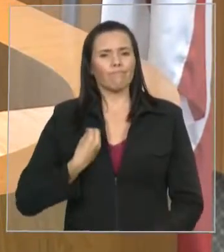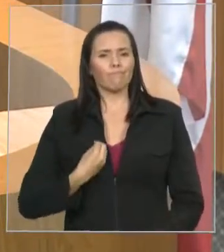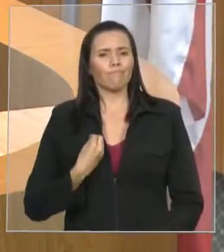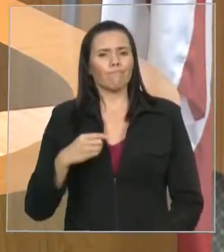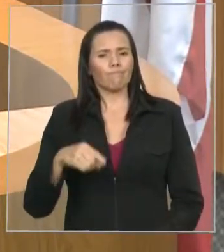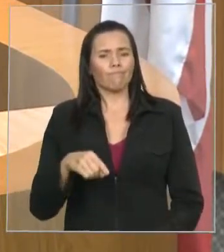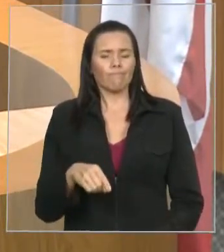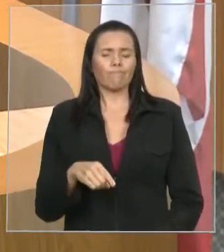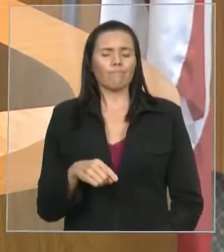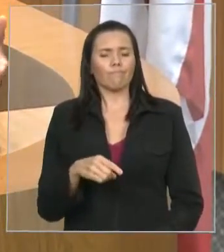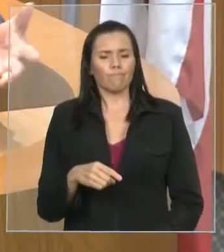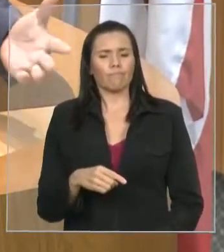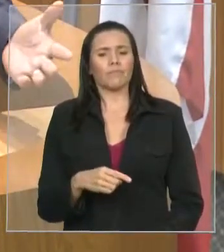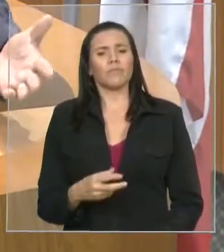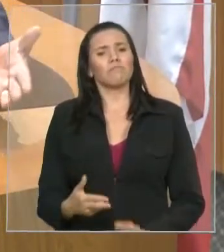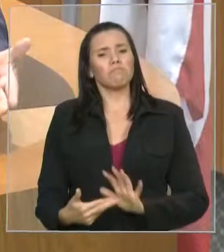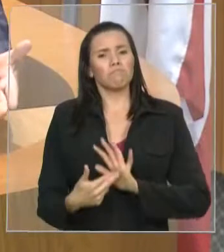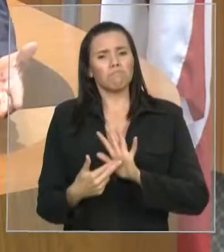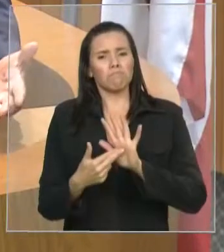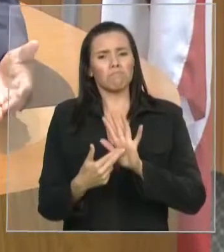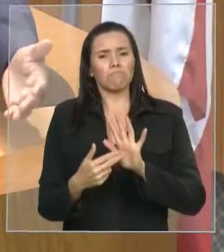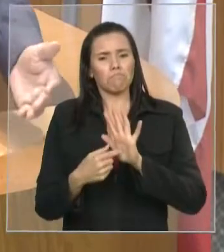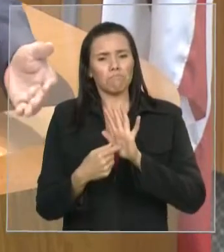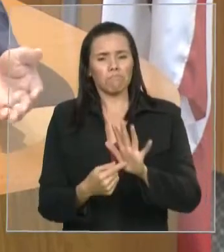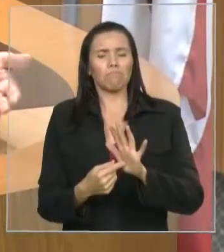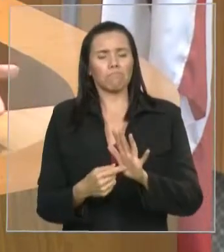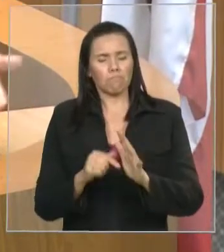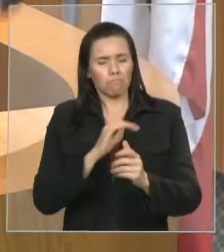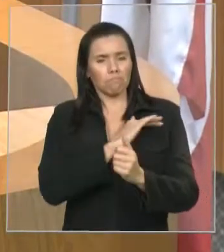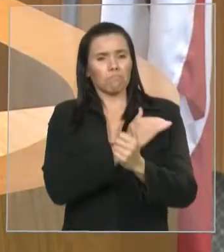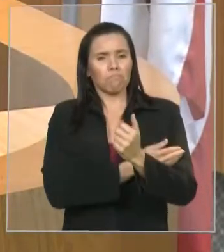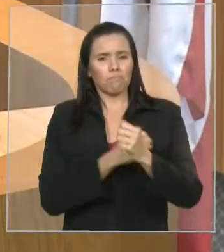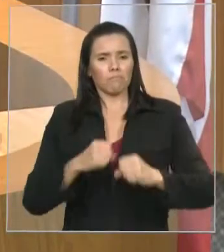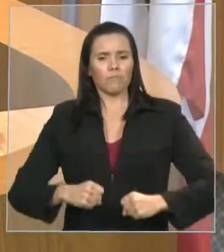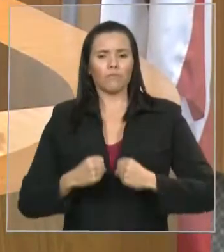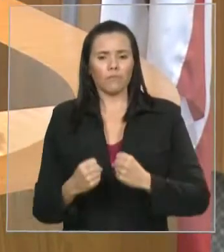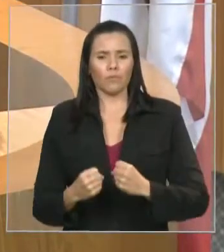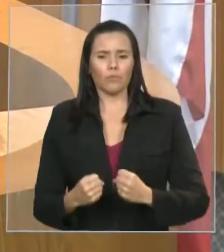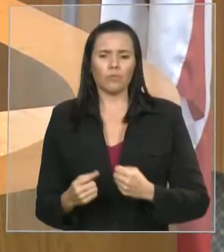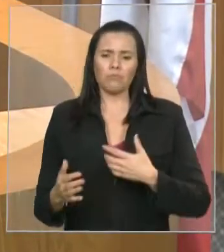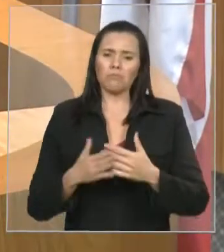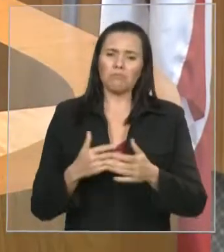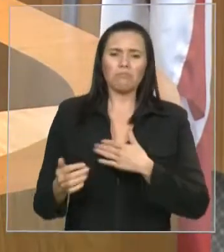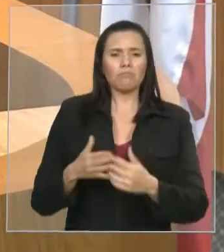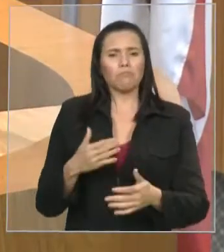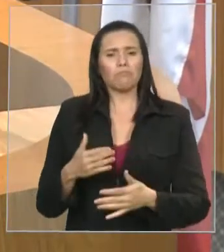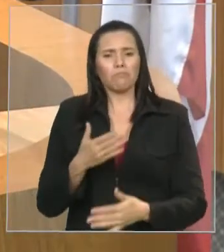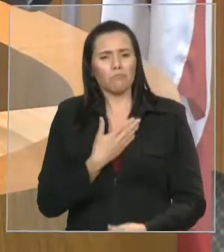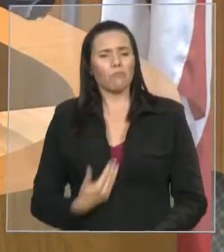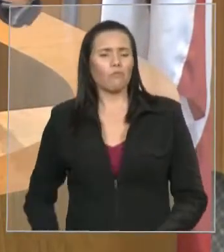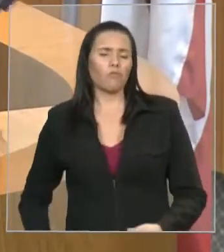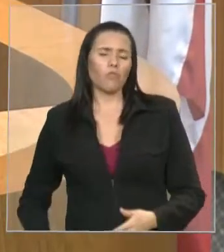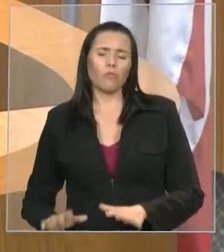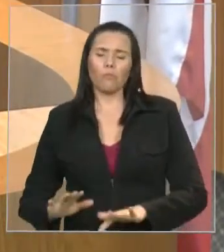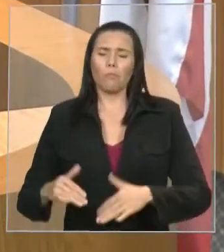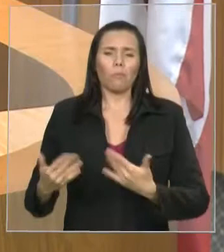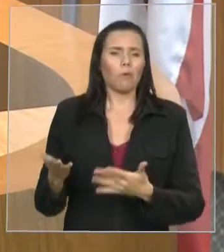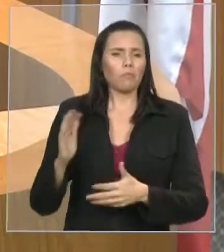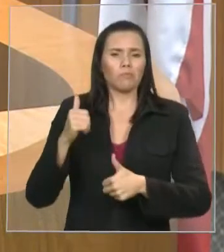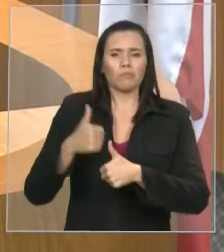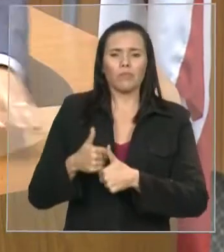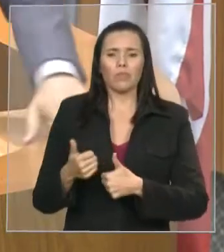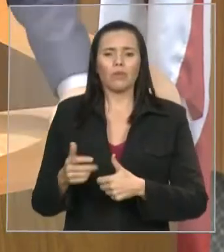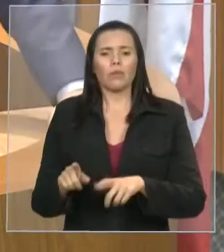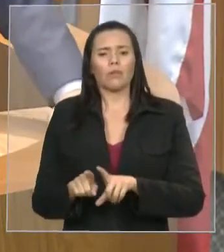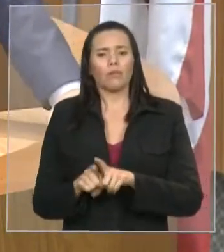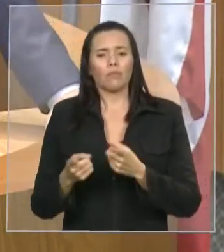do governo, independente de quem seja o governador, mas elevar a um nível de patrimônio cultural reforça